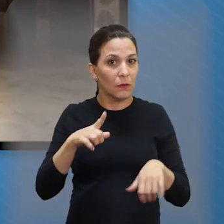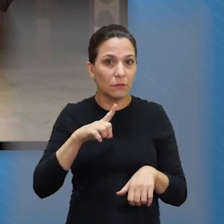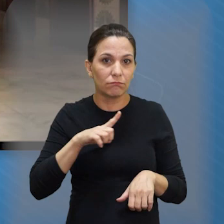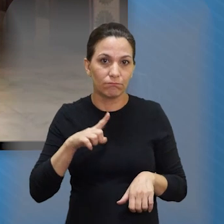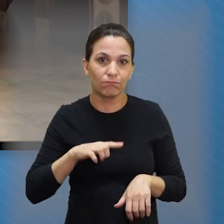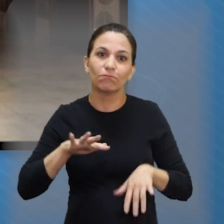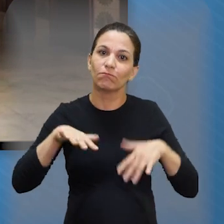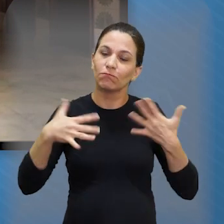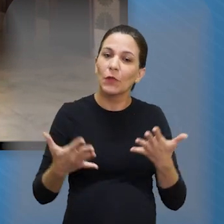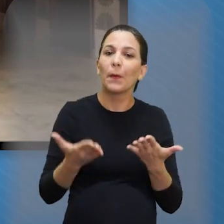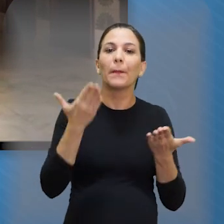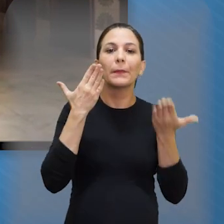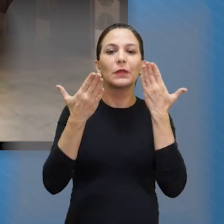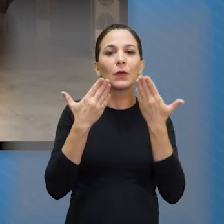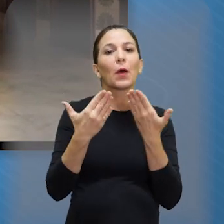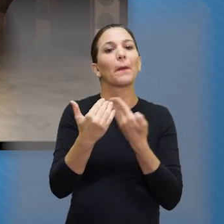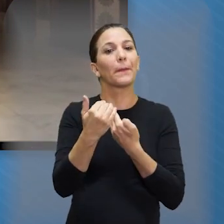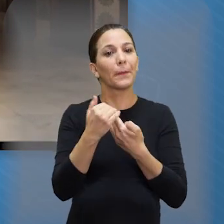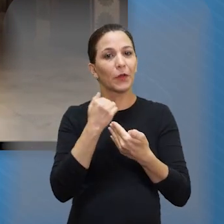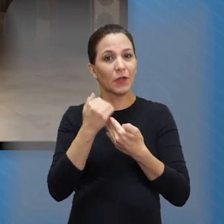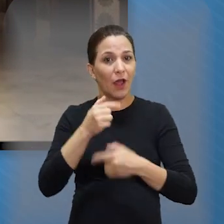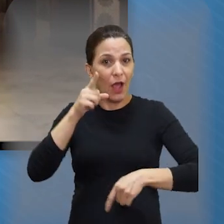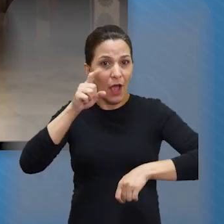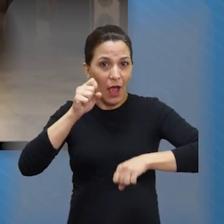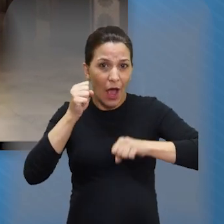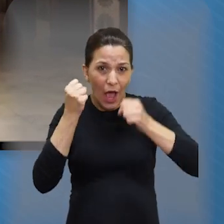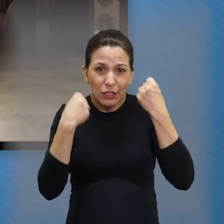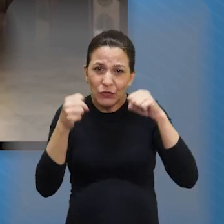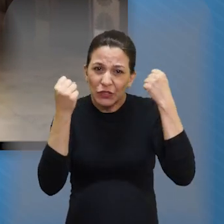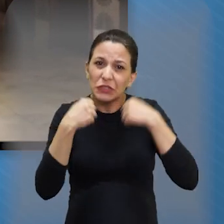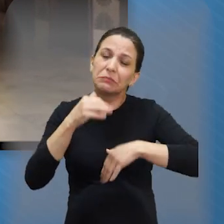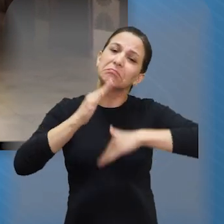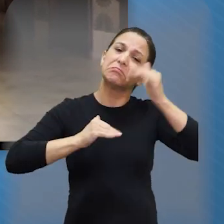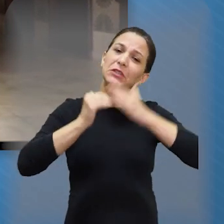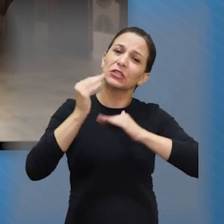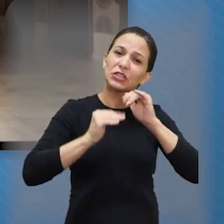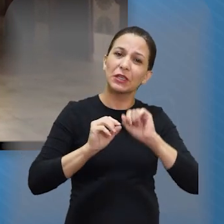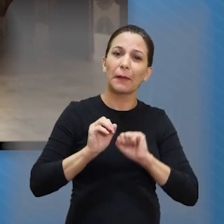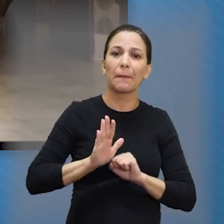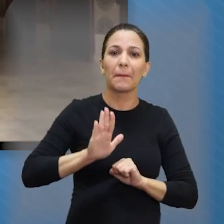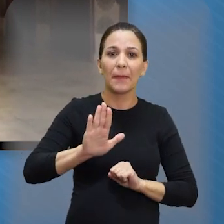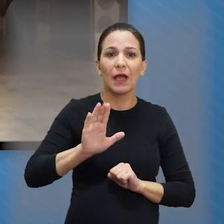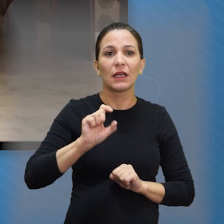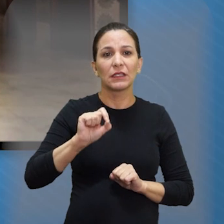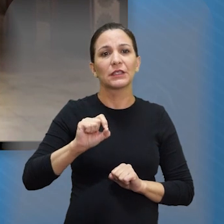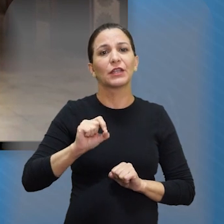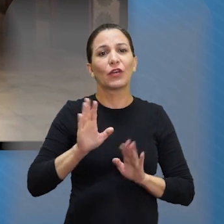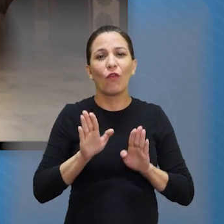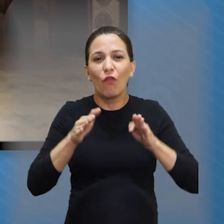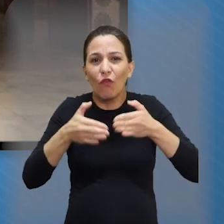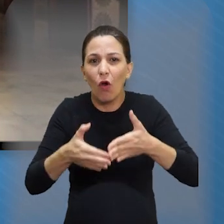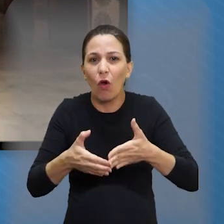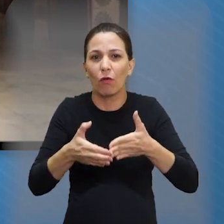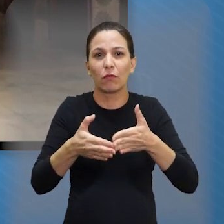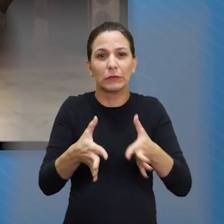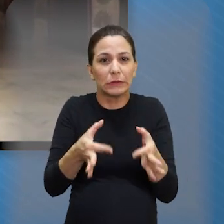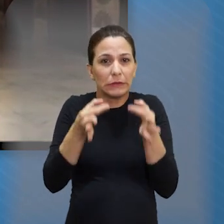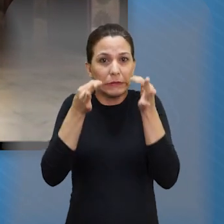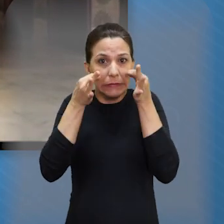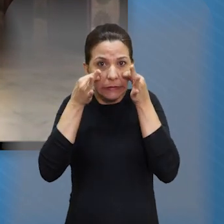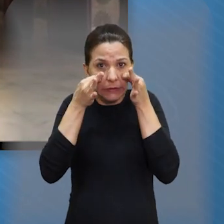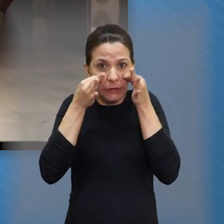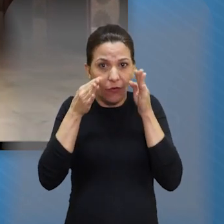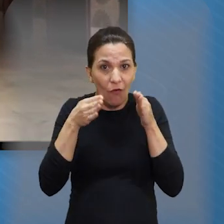grave, né? Então ela me sugeriu um exercício que eu não fizesse de maneira mecânica, mas que eu precisasse